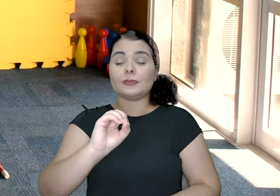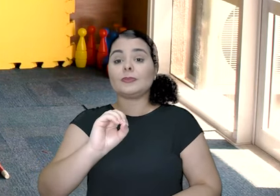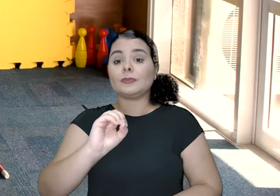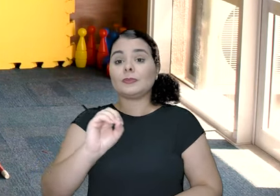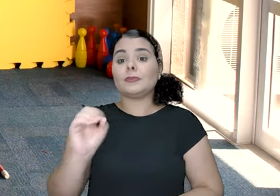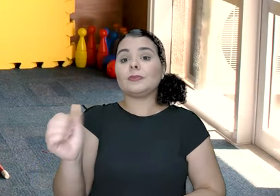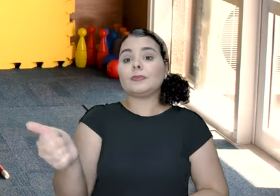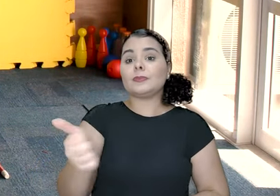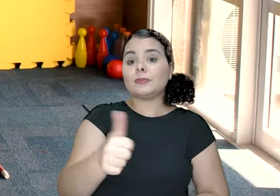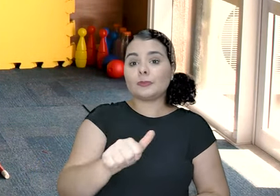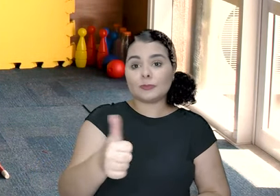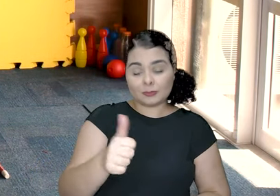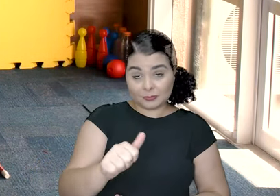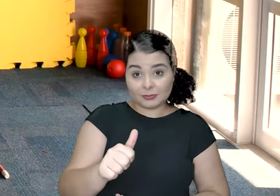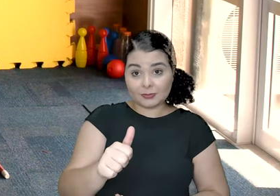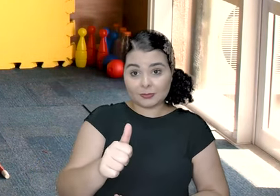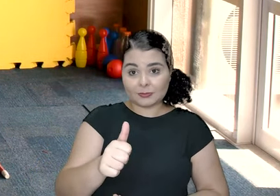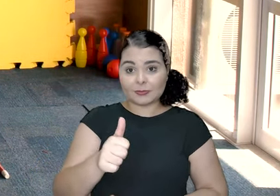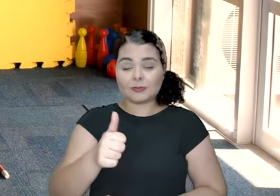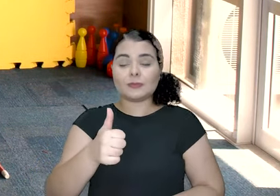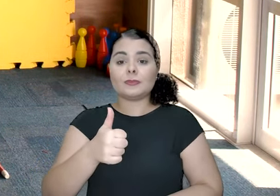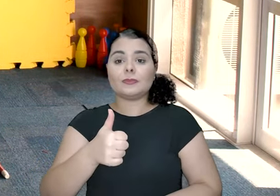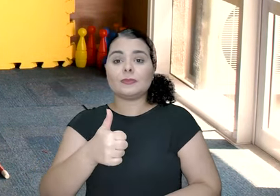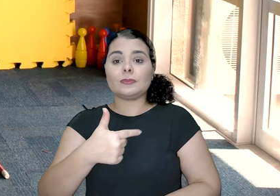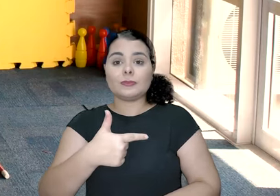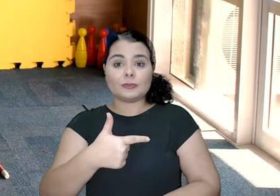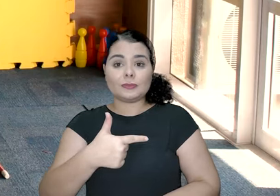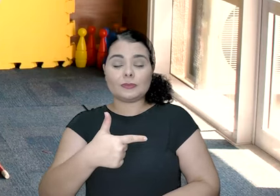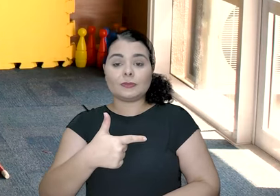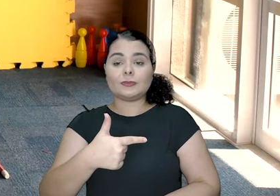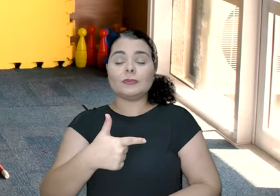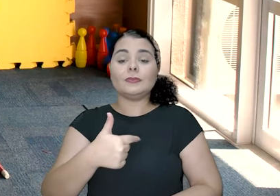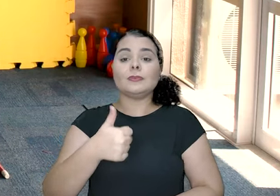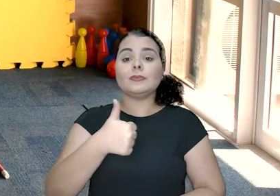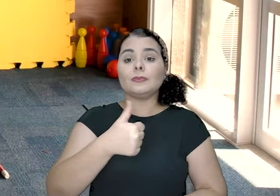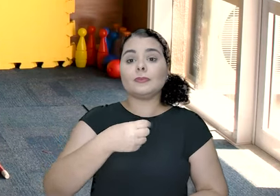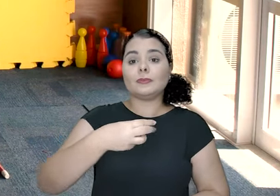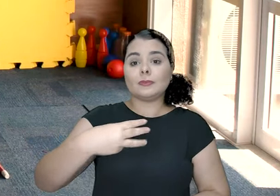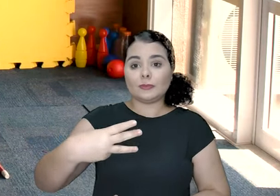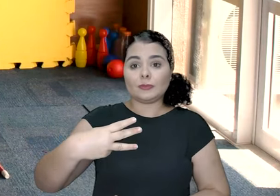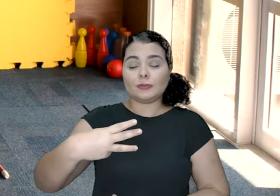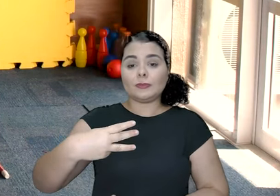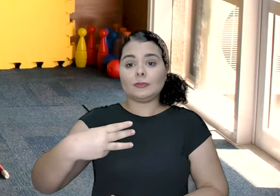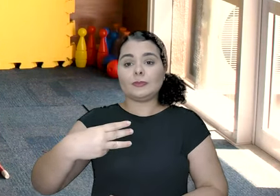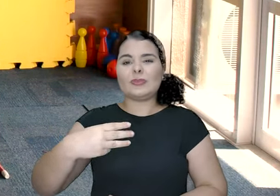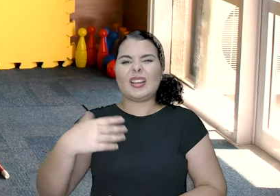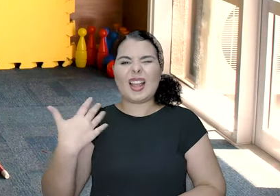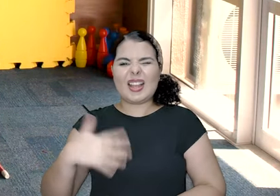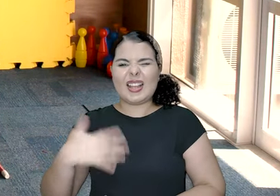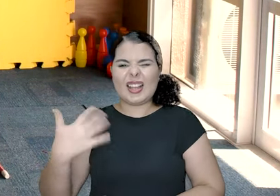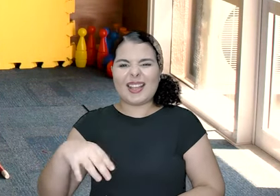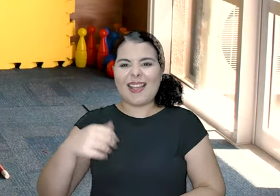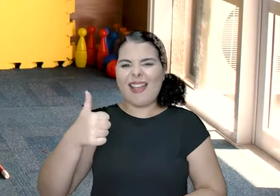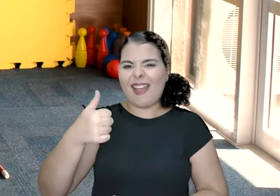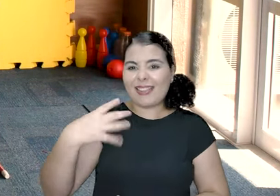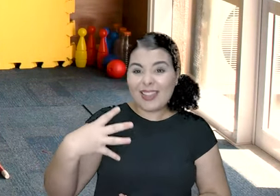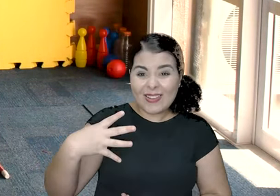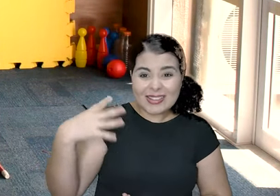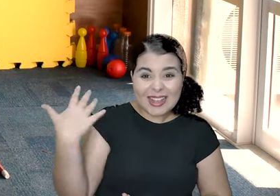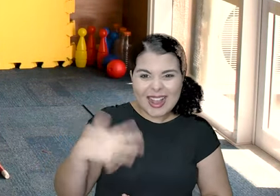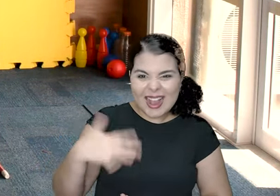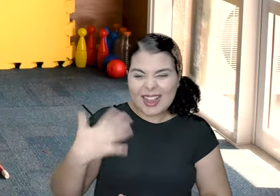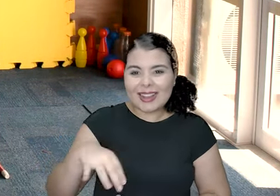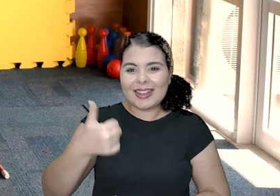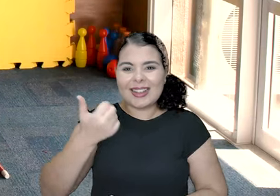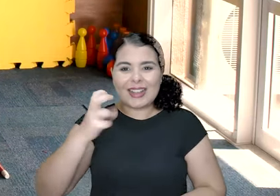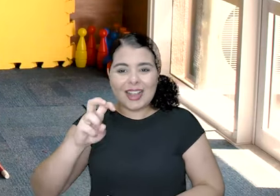10, 11, 12, 13. 13, ai, ai, ai, 14, ai, ai,